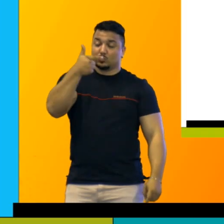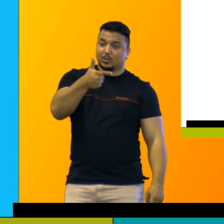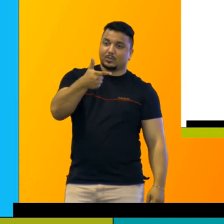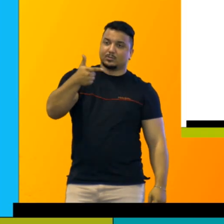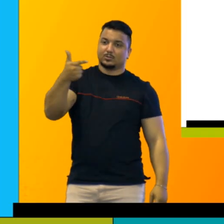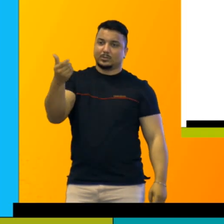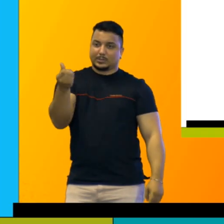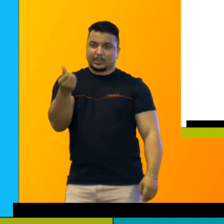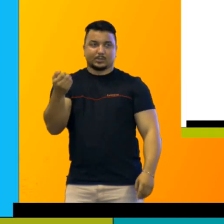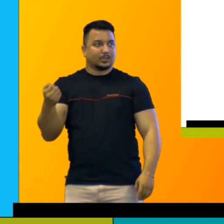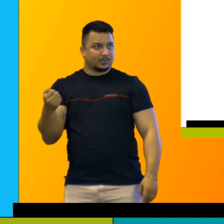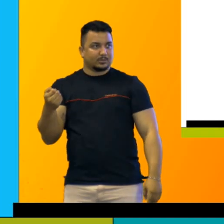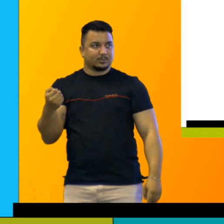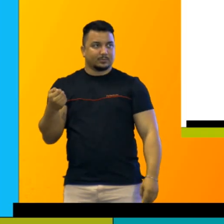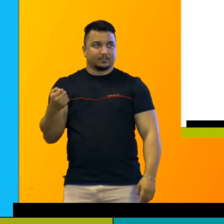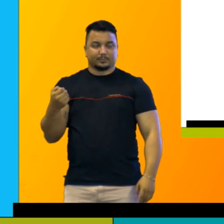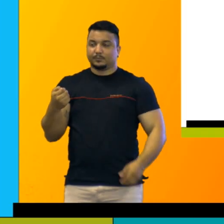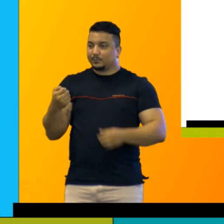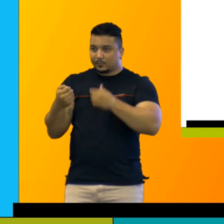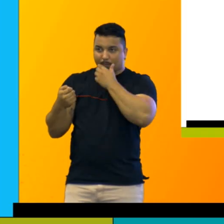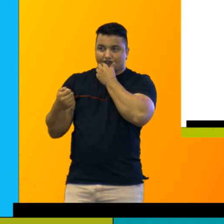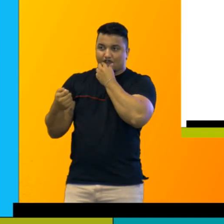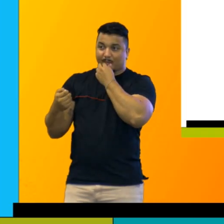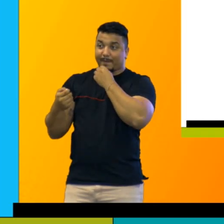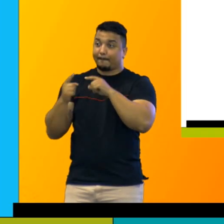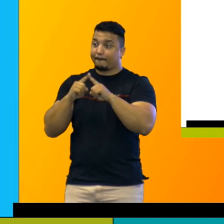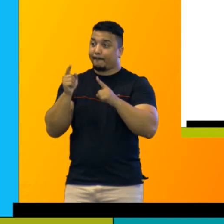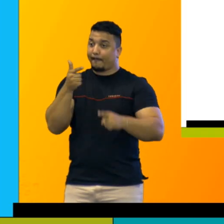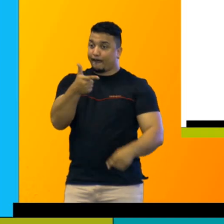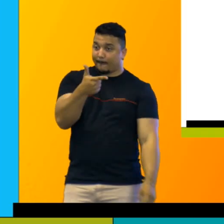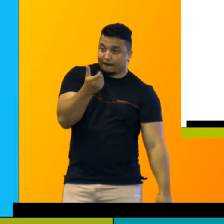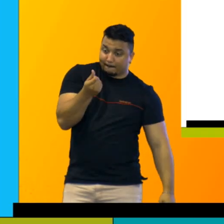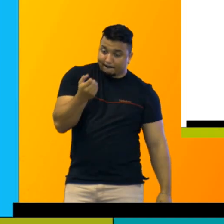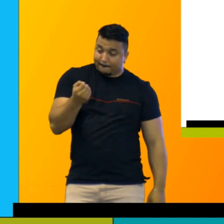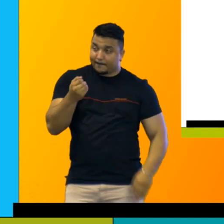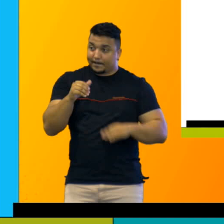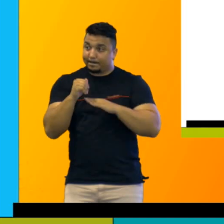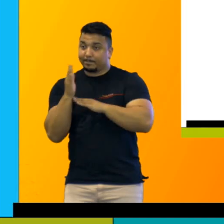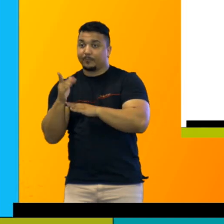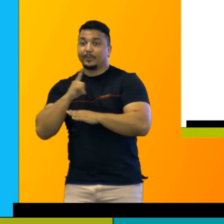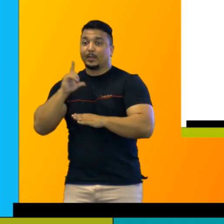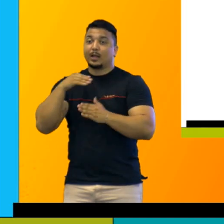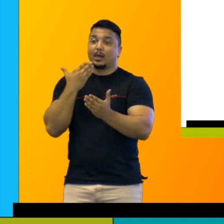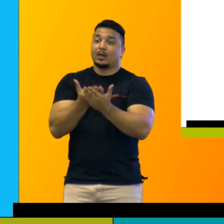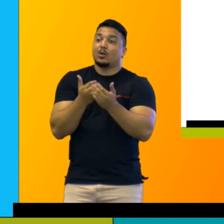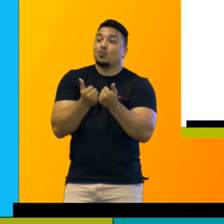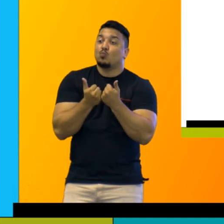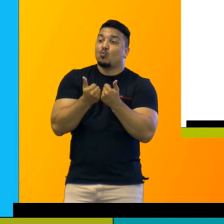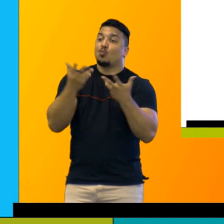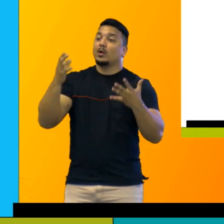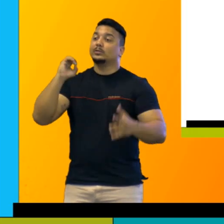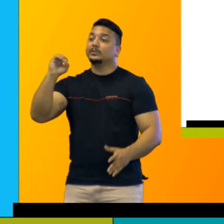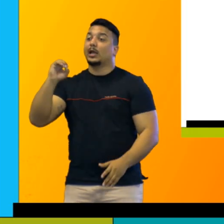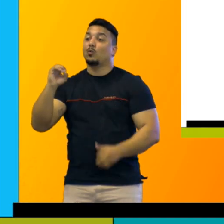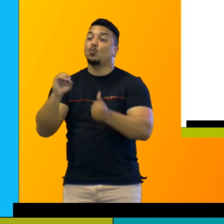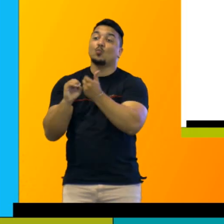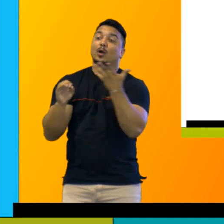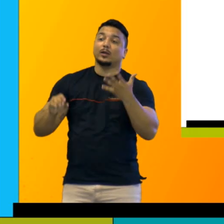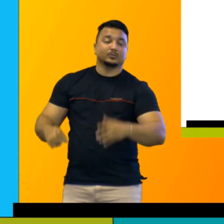260. Beleza. Só que fora 260, ainda tem quantos